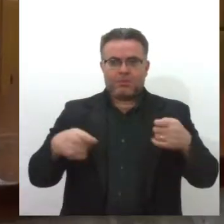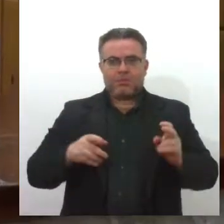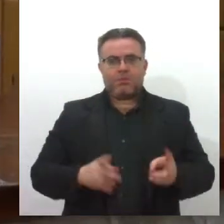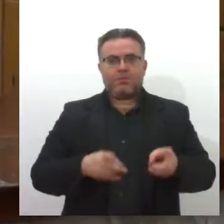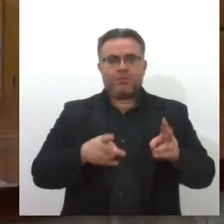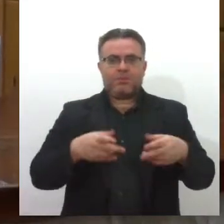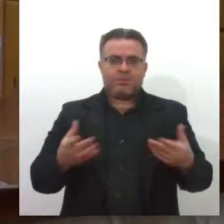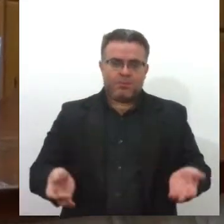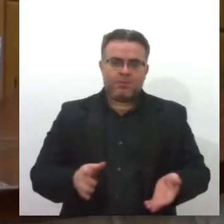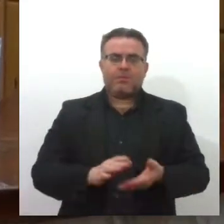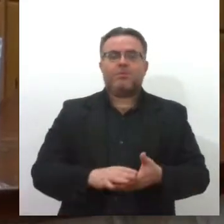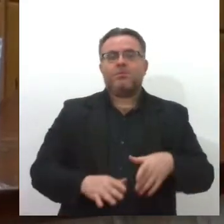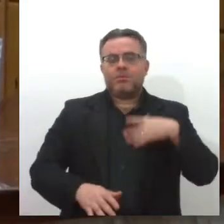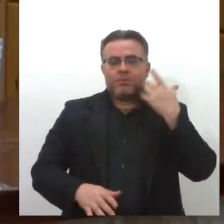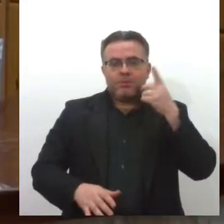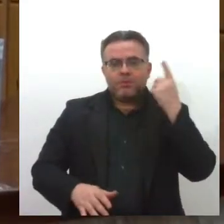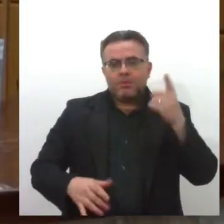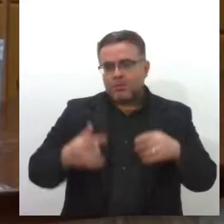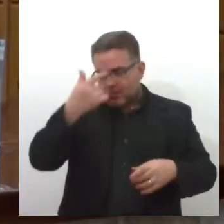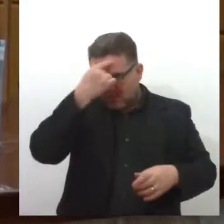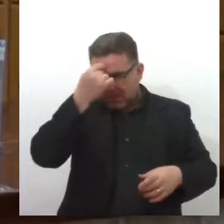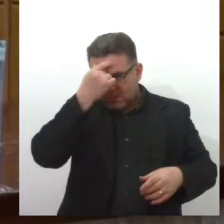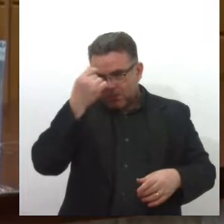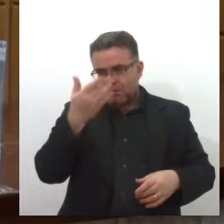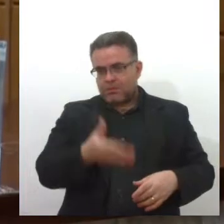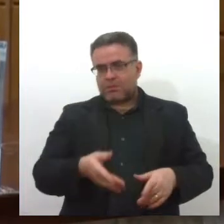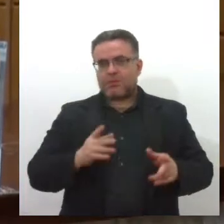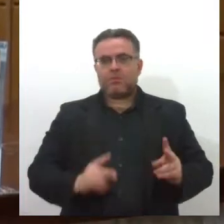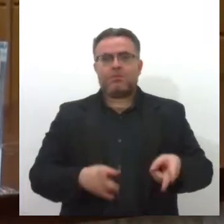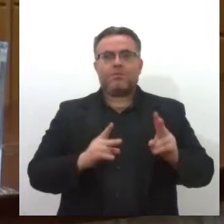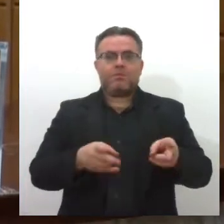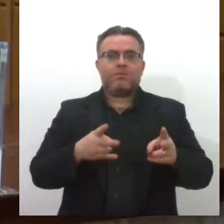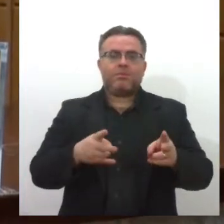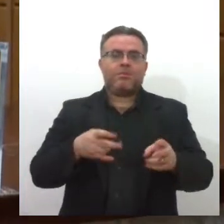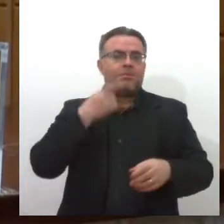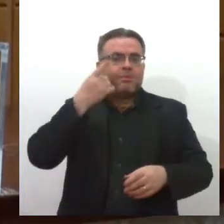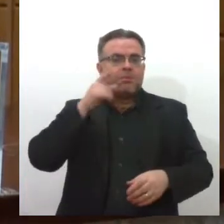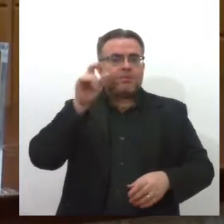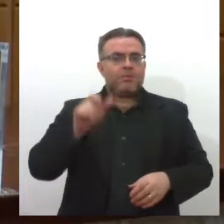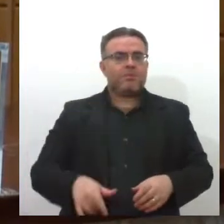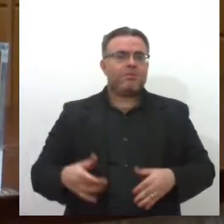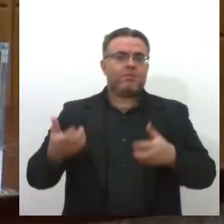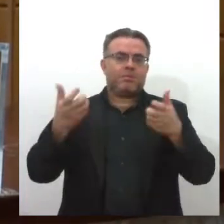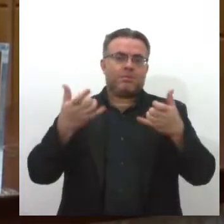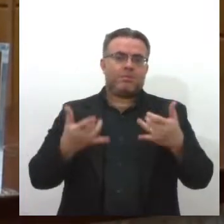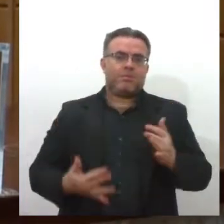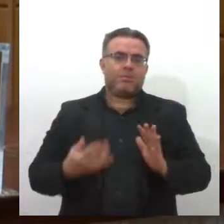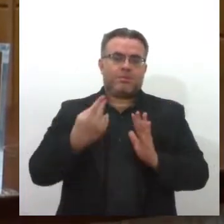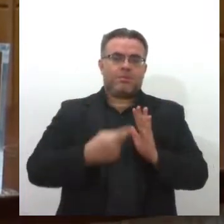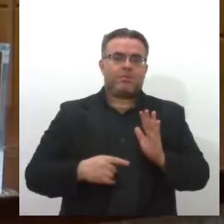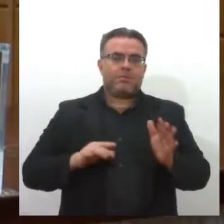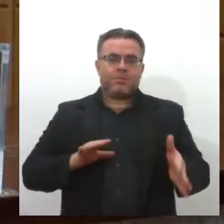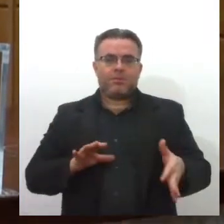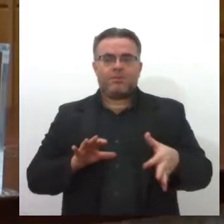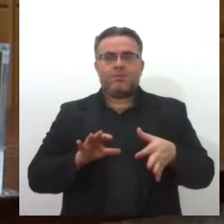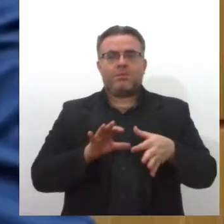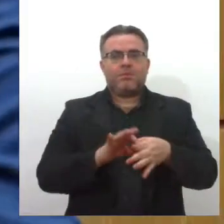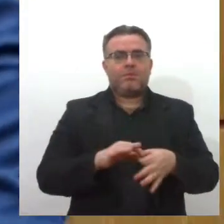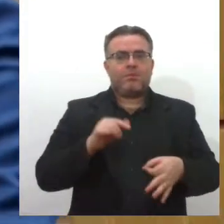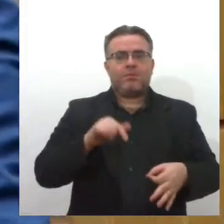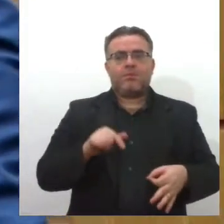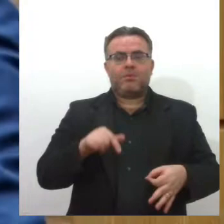O deputado Adailton Martins, do PSD, foi um dos parlamentares que falou sobre um dos projetos votados nesta